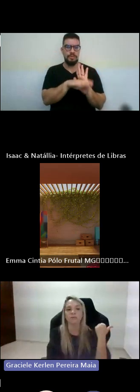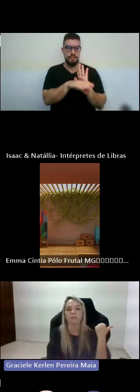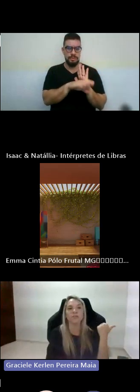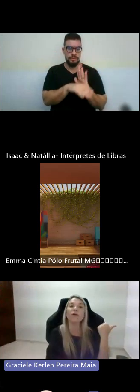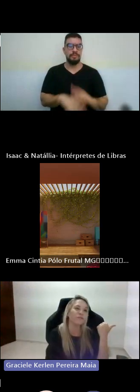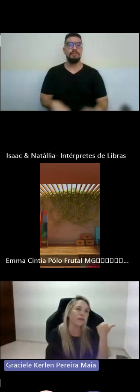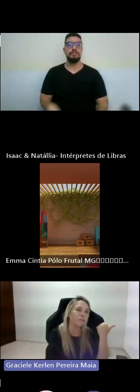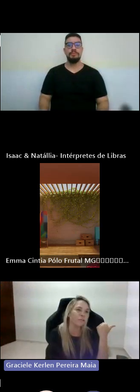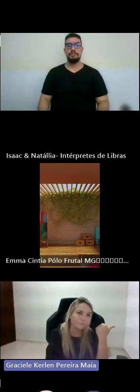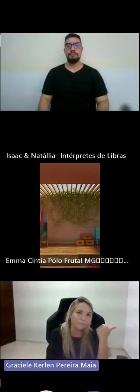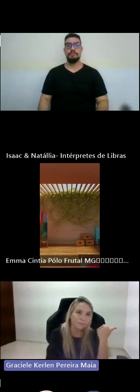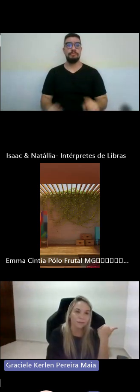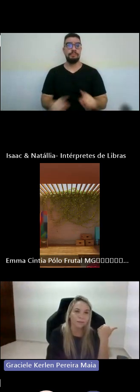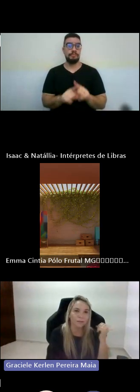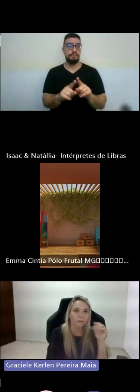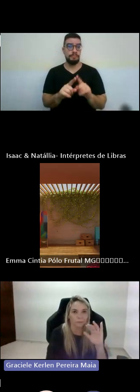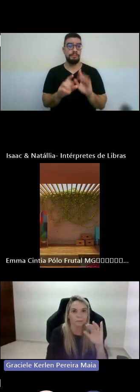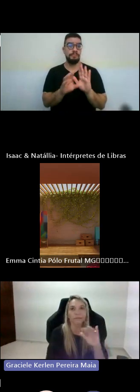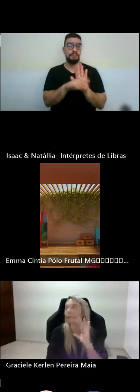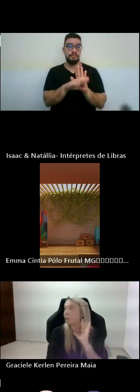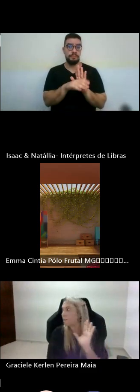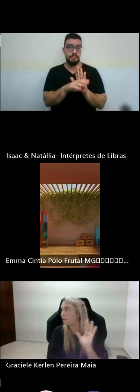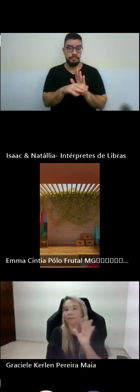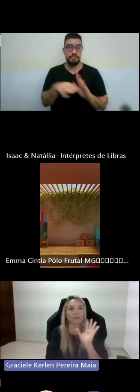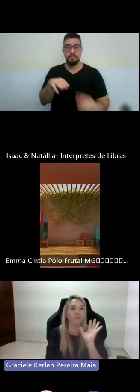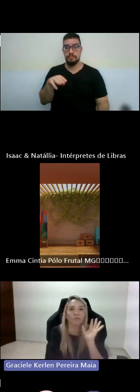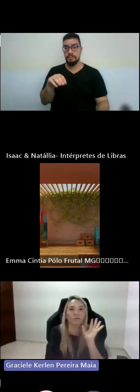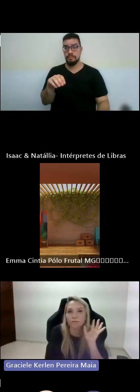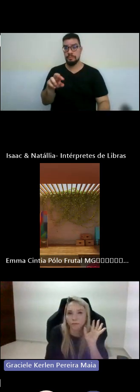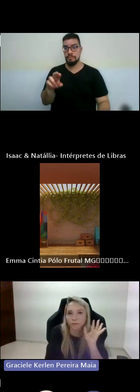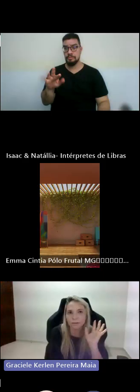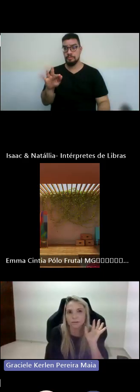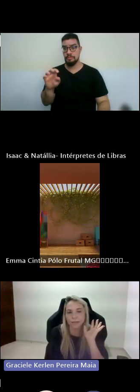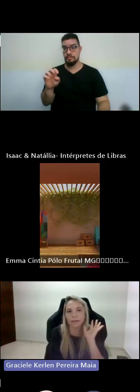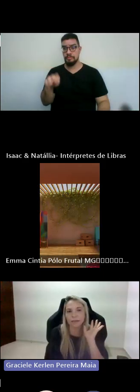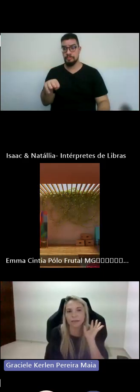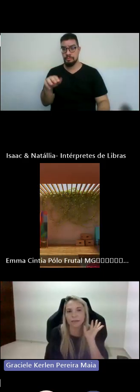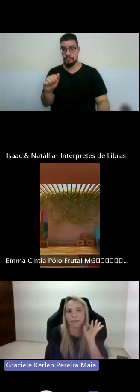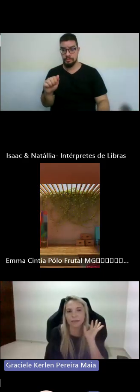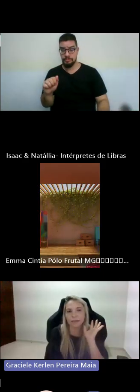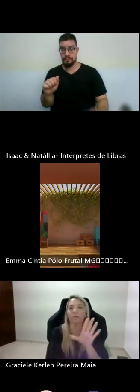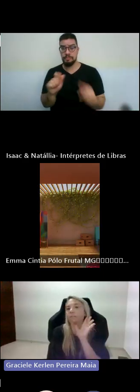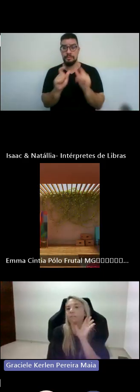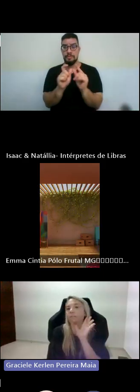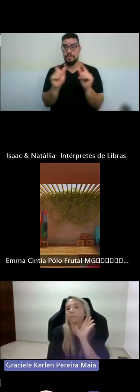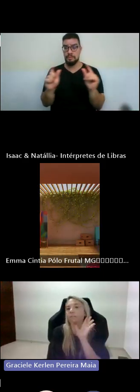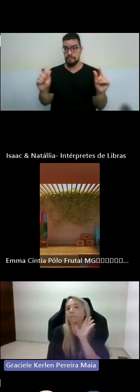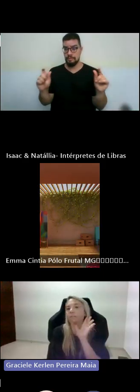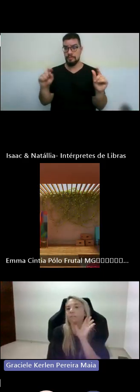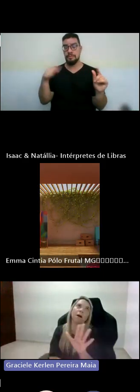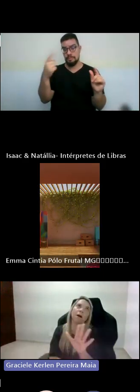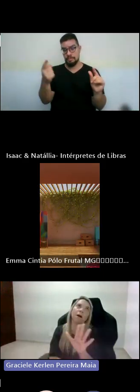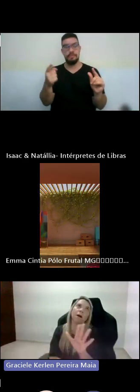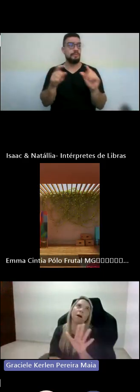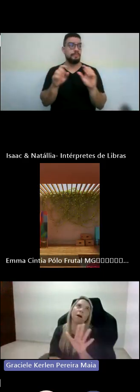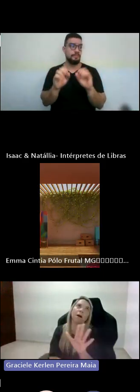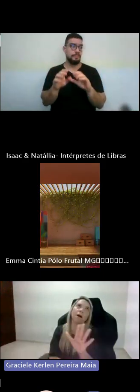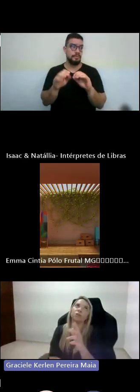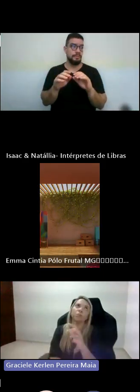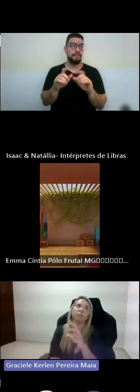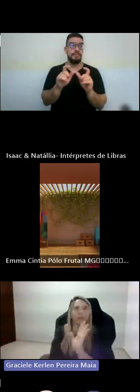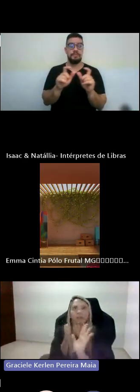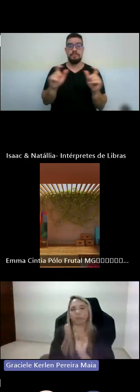não trouxe conceito para vocês de morfema. Vai ter um momento que vocês vão estudar morfema, tá? Então, não vou...